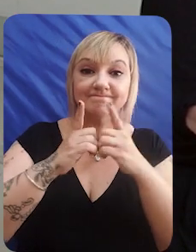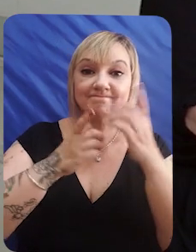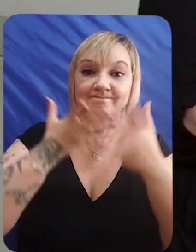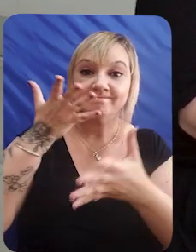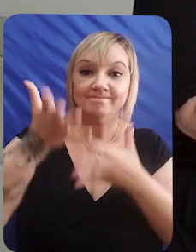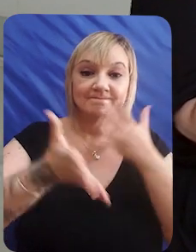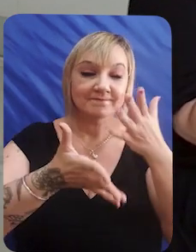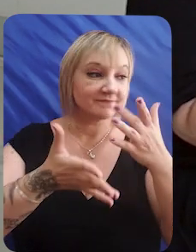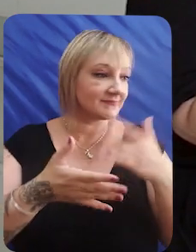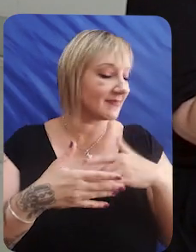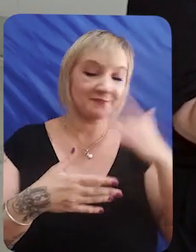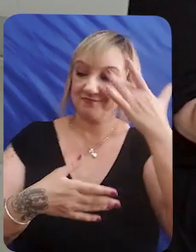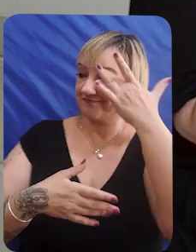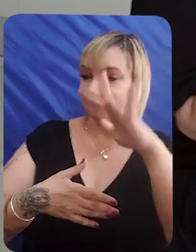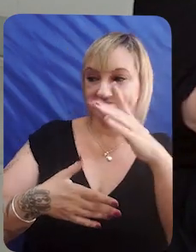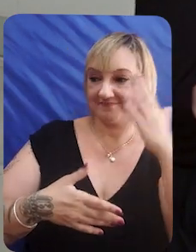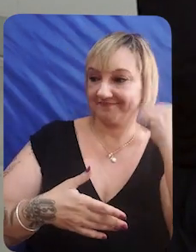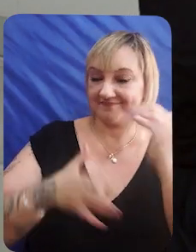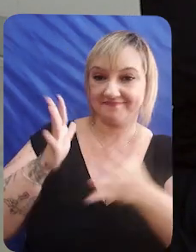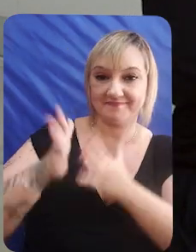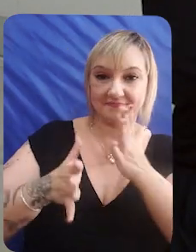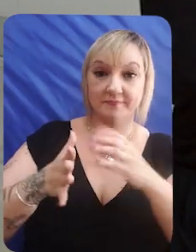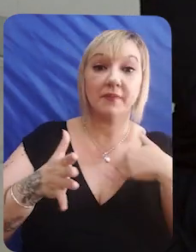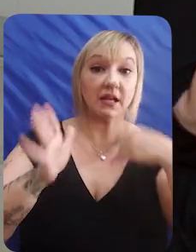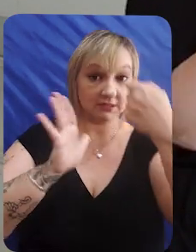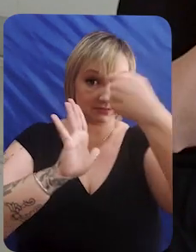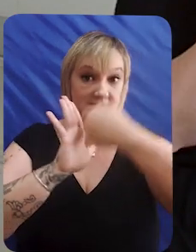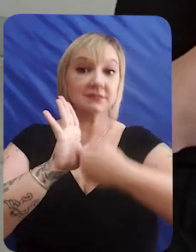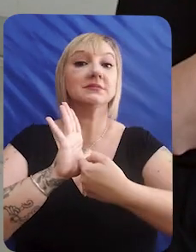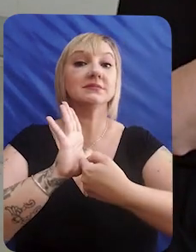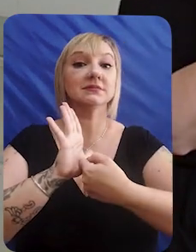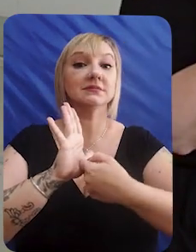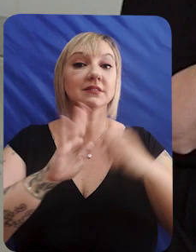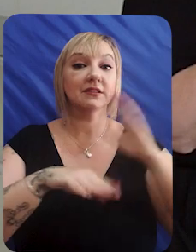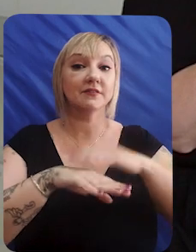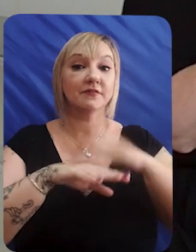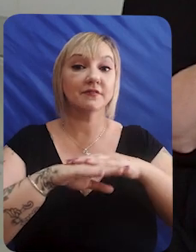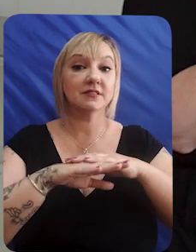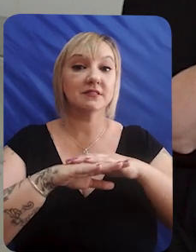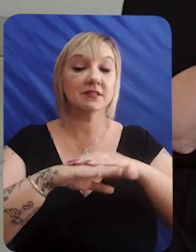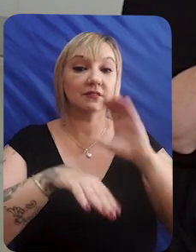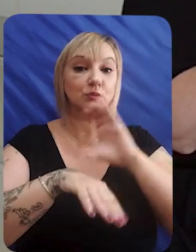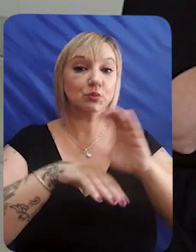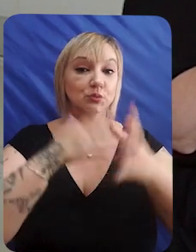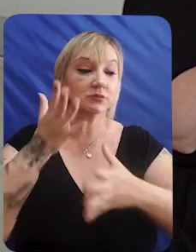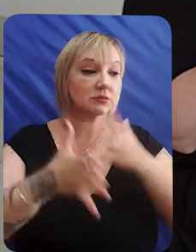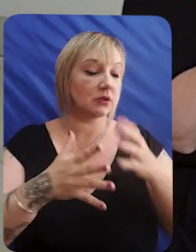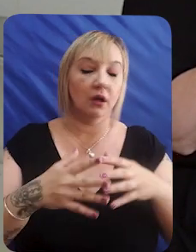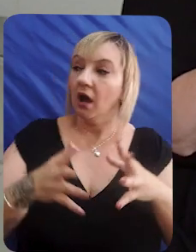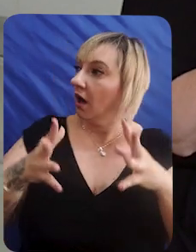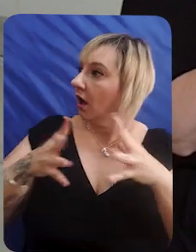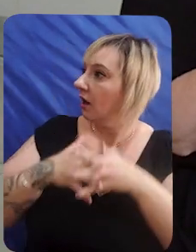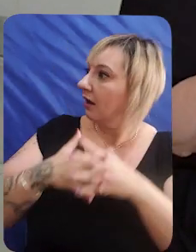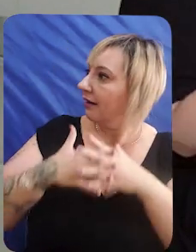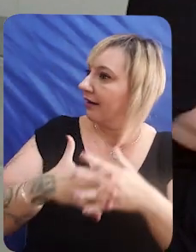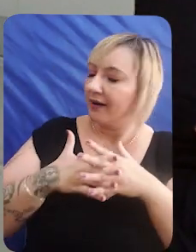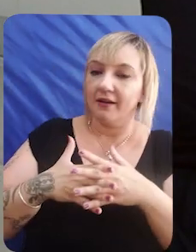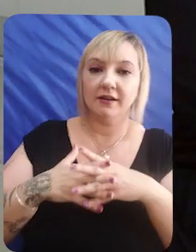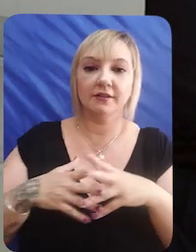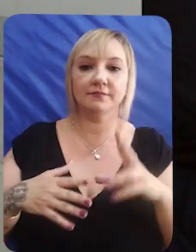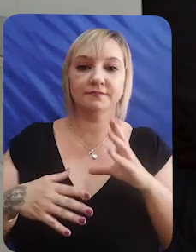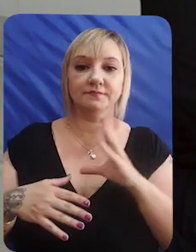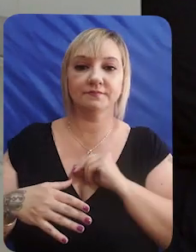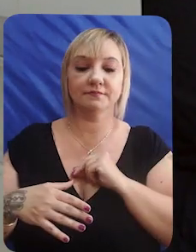Porque ninguém sabe os sinais. Mas está escrito lá que eles fizeram um curso de língua de sinais. Ai, que confusão. Então, é